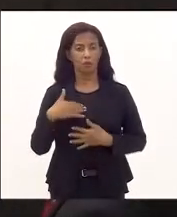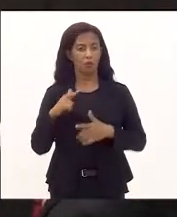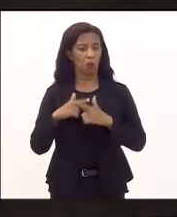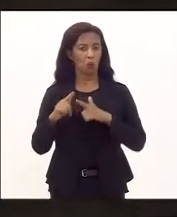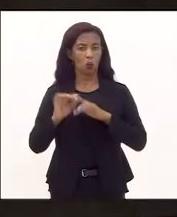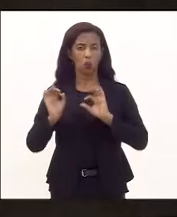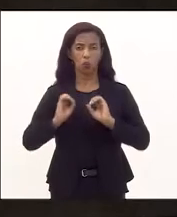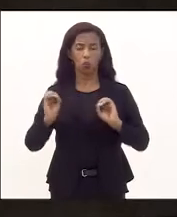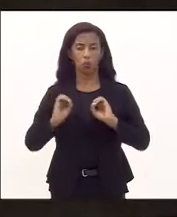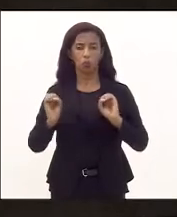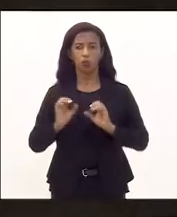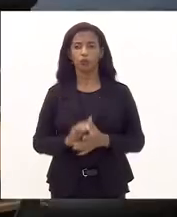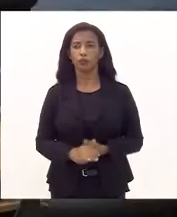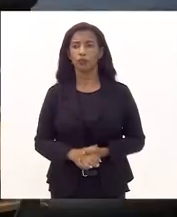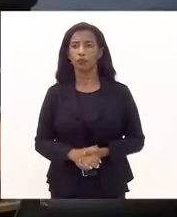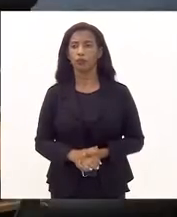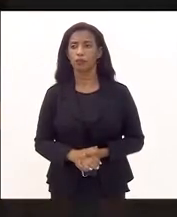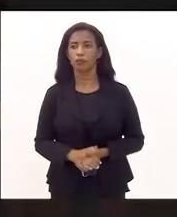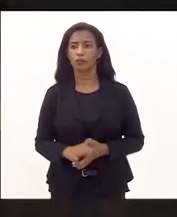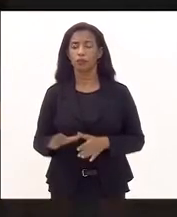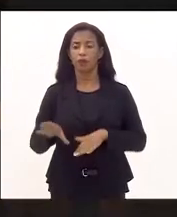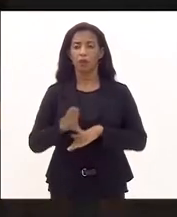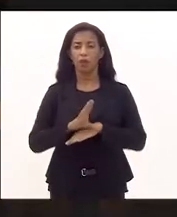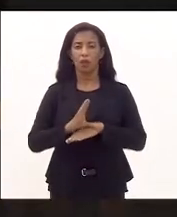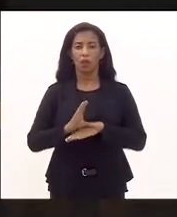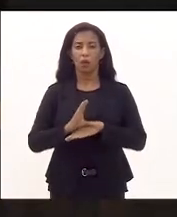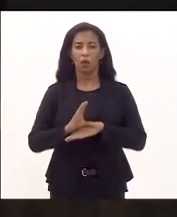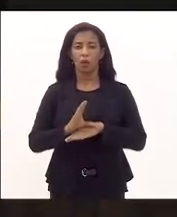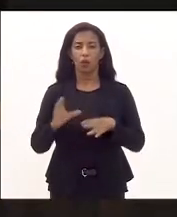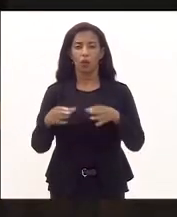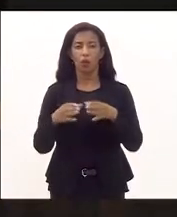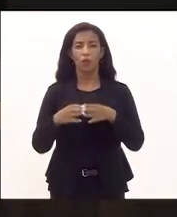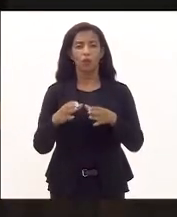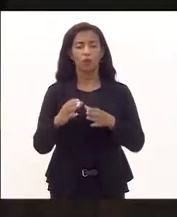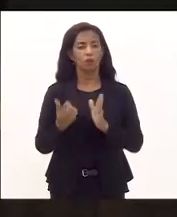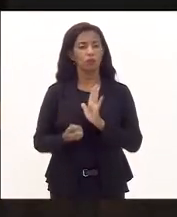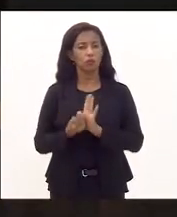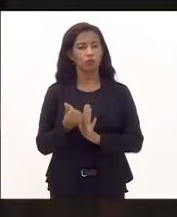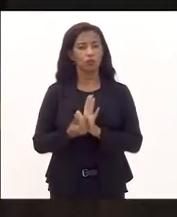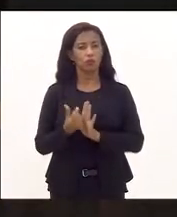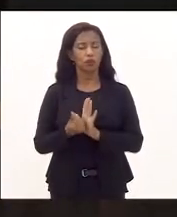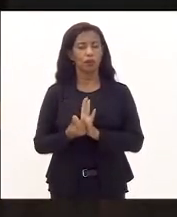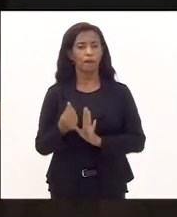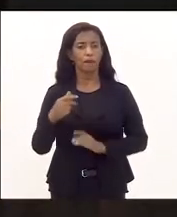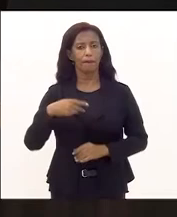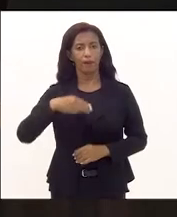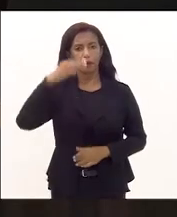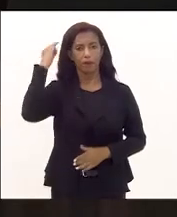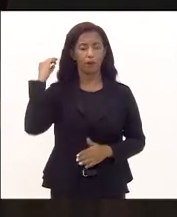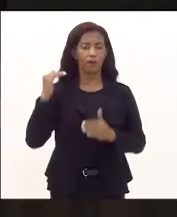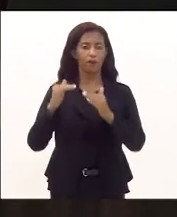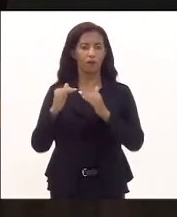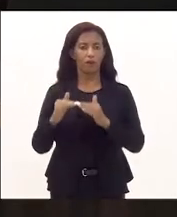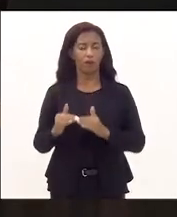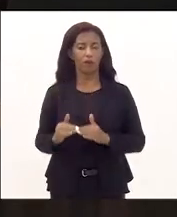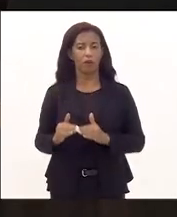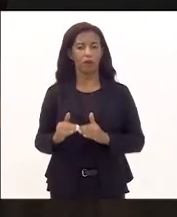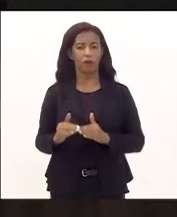problema. Pela Comissão de Orçamento, deputado Márcio Canella. Deputado Márcio Pacheco. Favorável